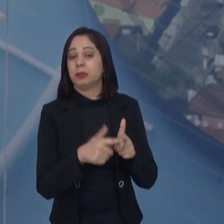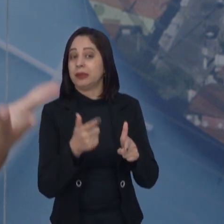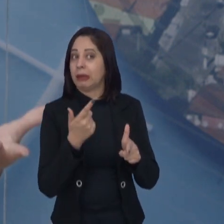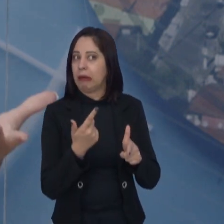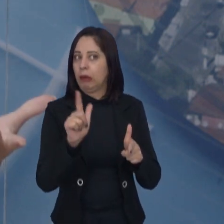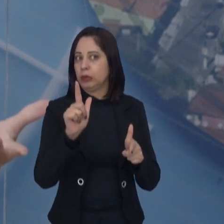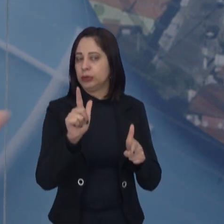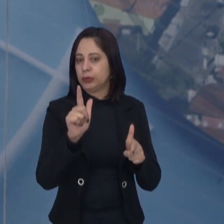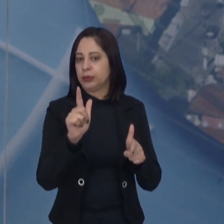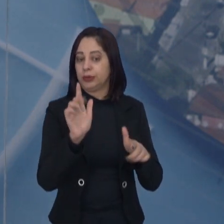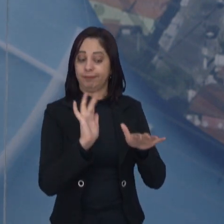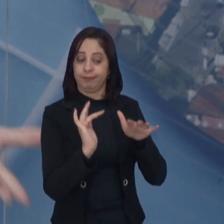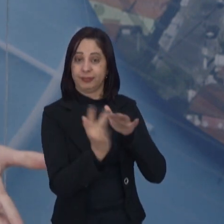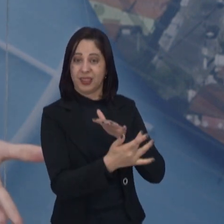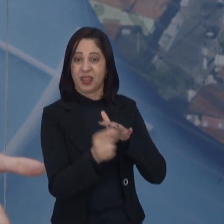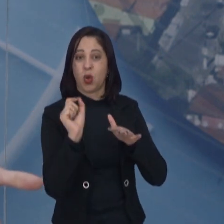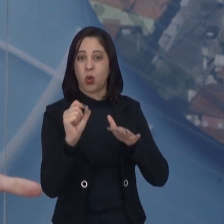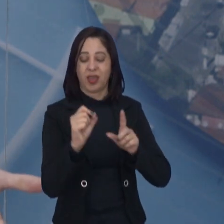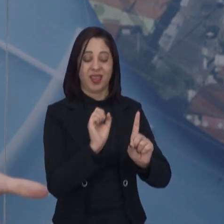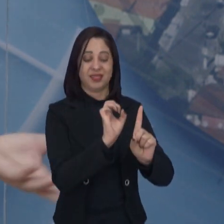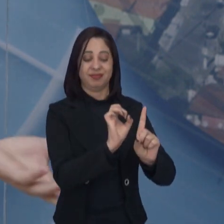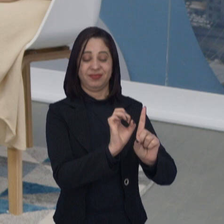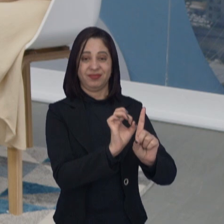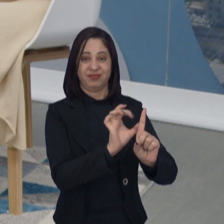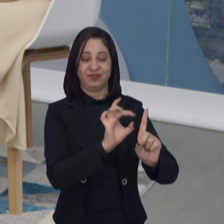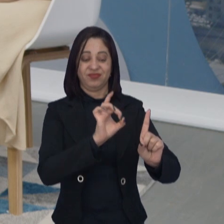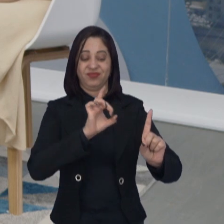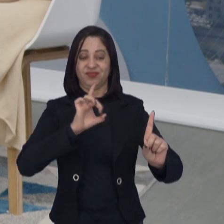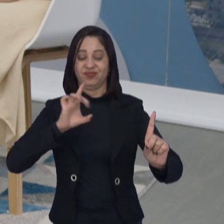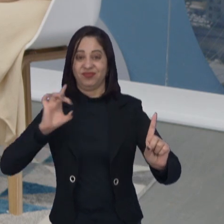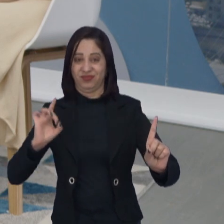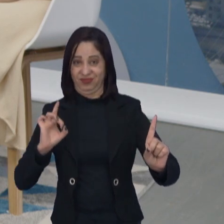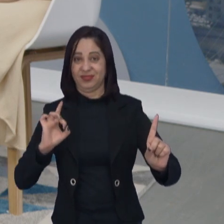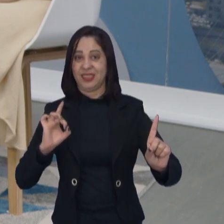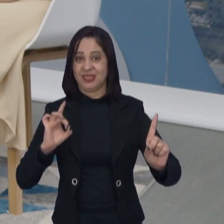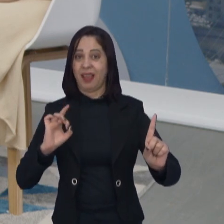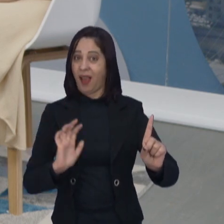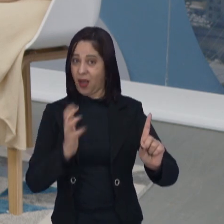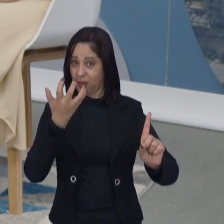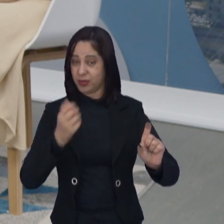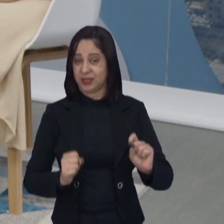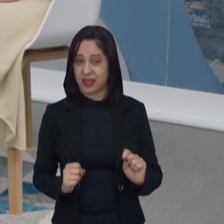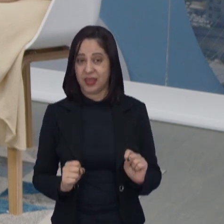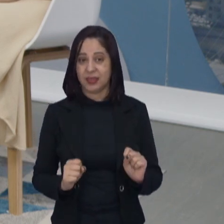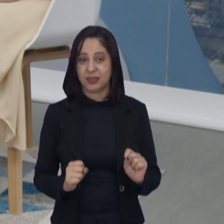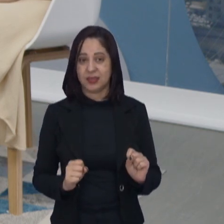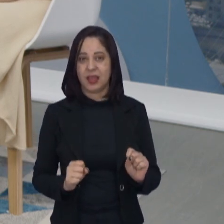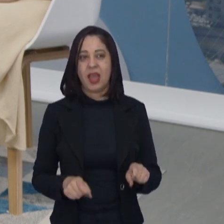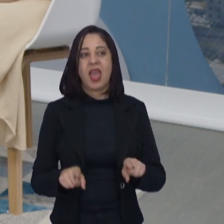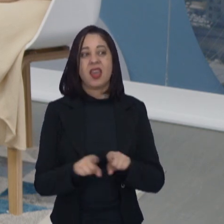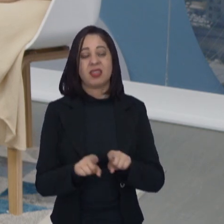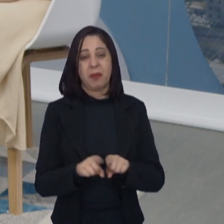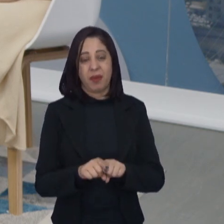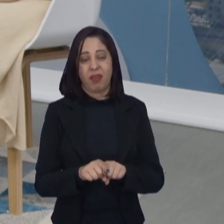redes sociais, né, é a questão do cancelamento, que hoje, né, está em alta. E aí eu já emendo na questão da saúde mental, né,